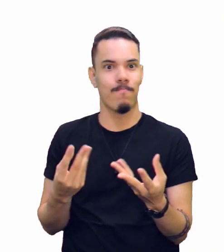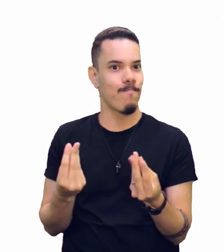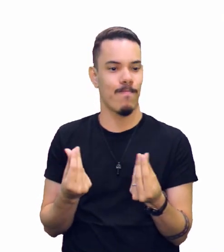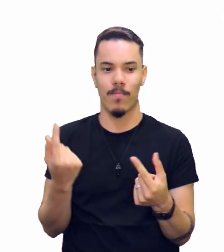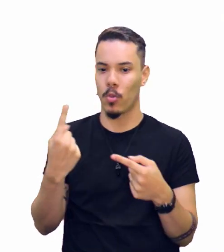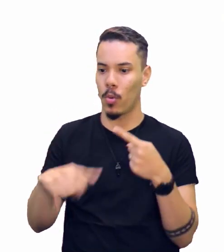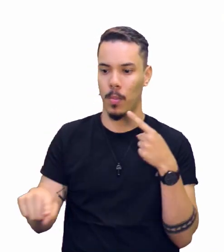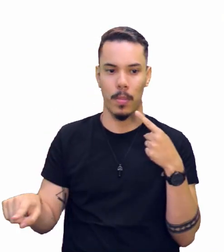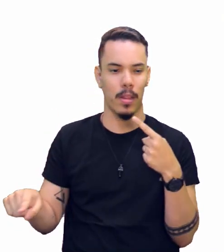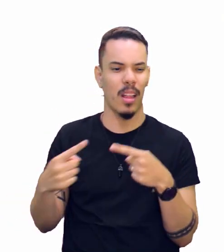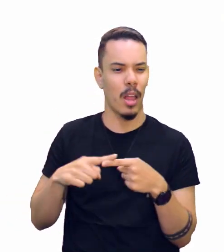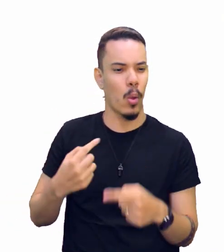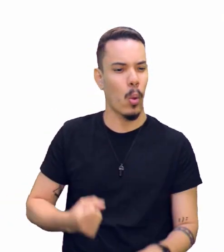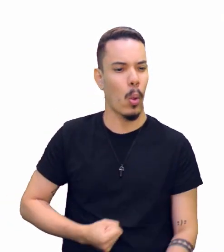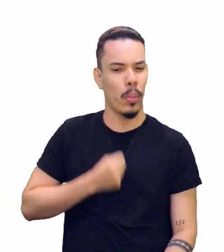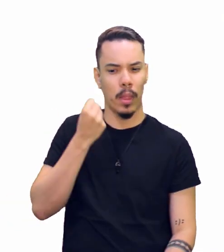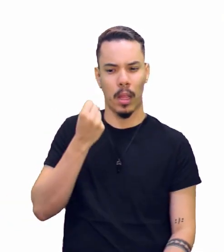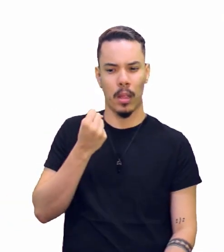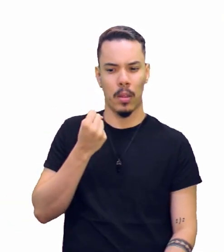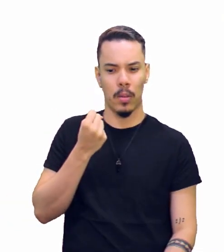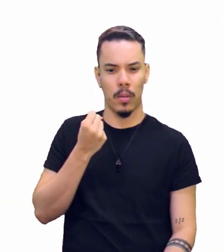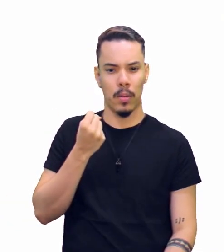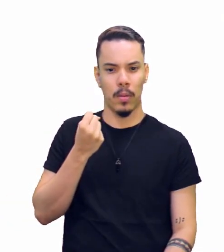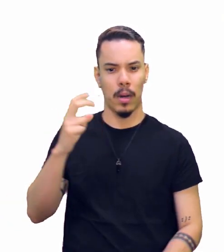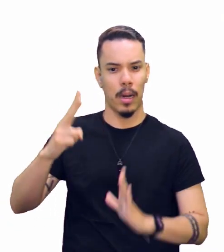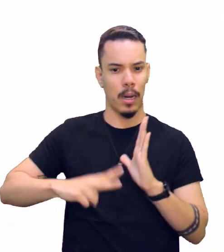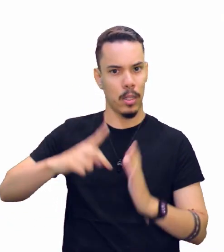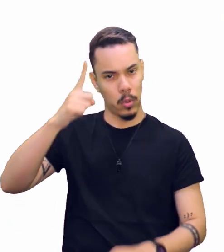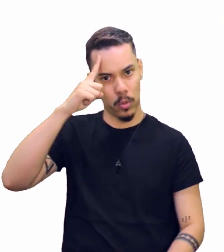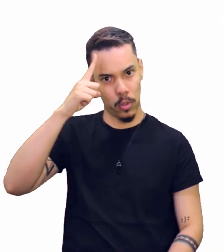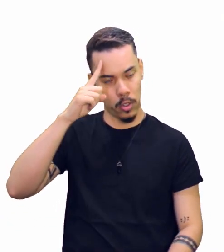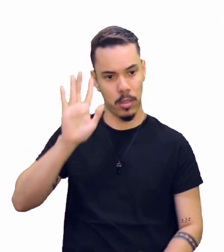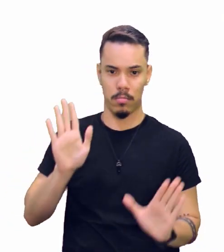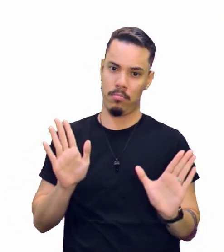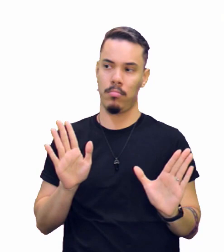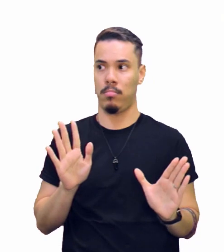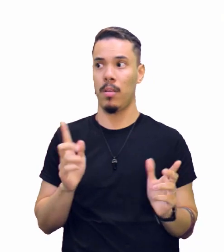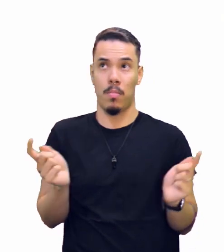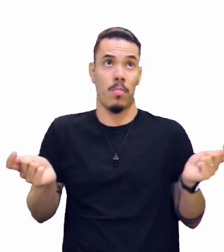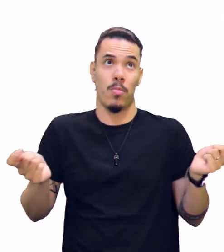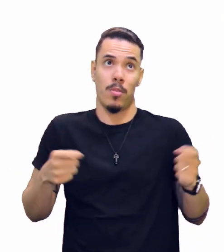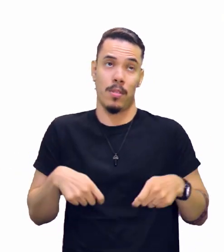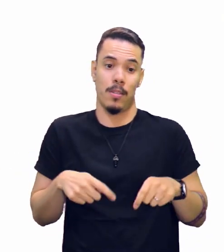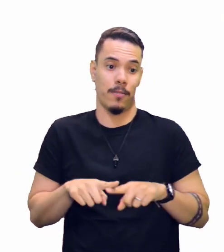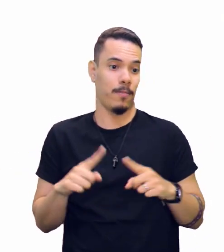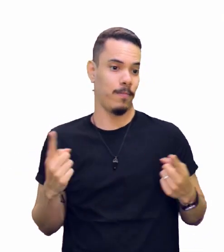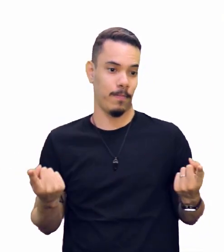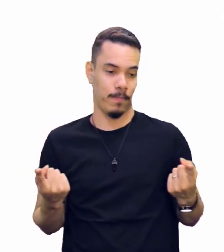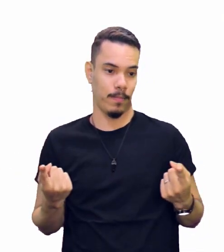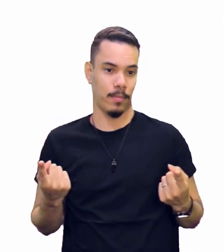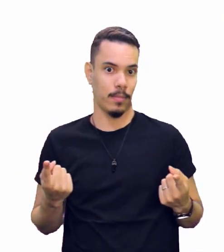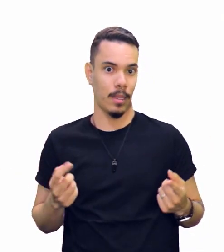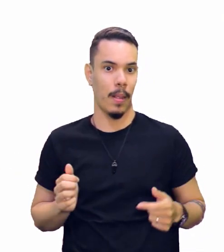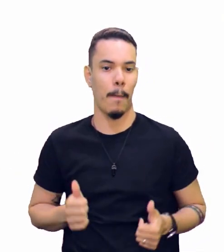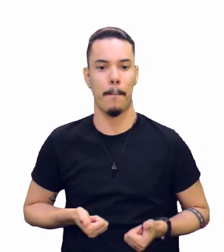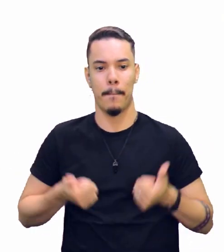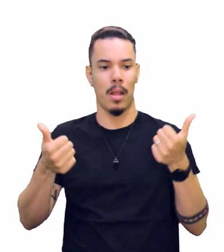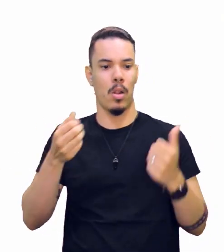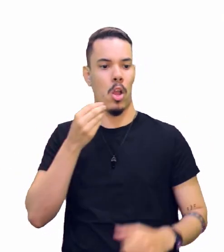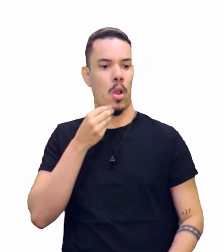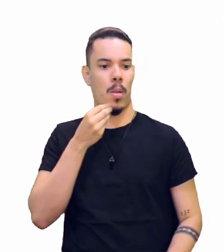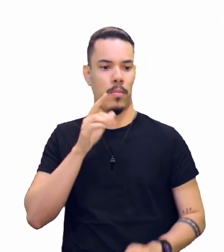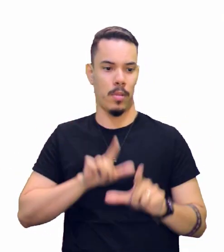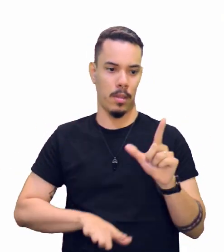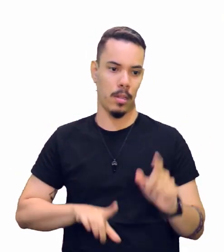correto como é que eu odeio detesto de ler todo dia claro que isso pode acontecer mas ficaria muito melhor obviamente a letra